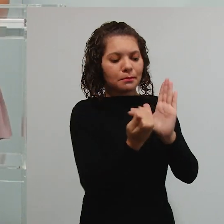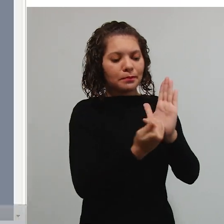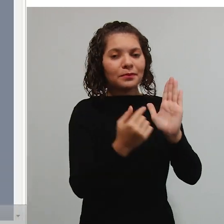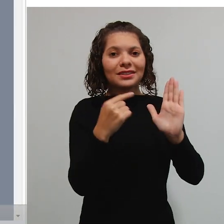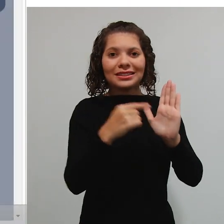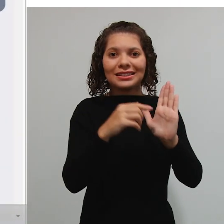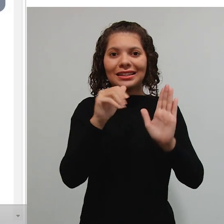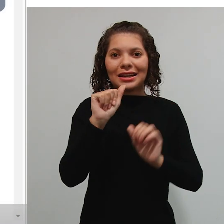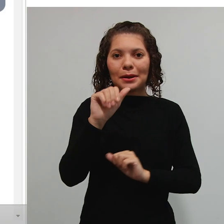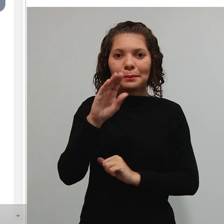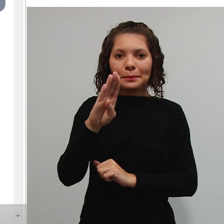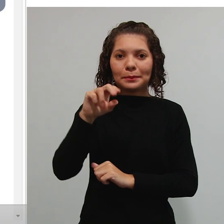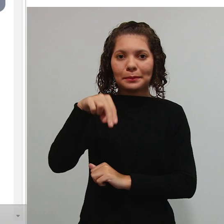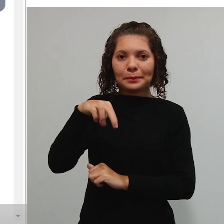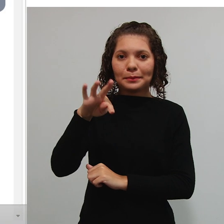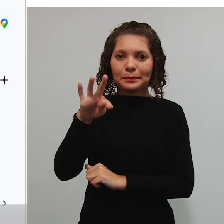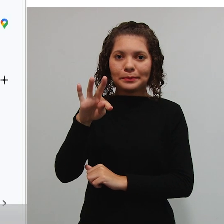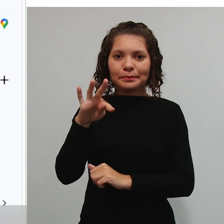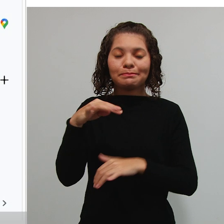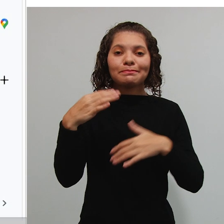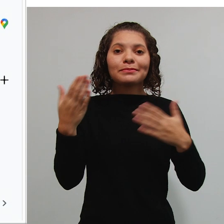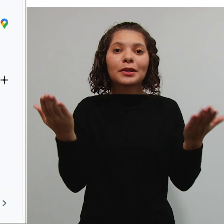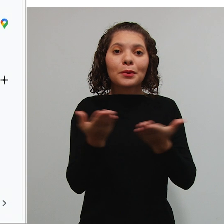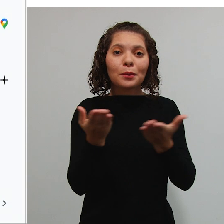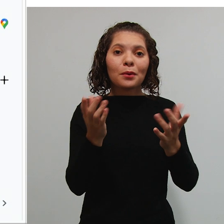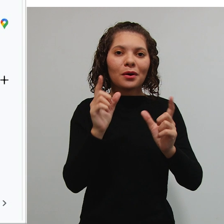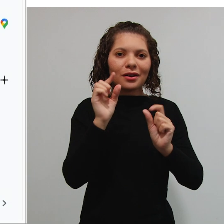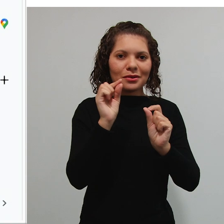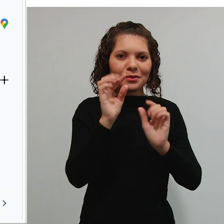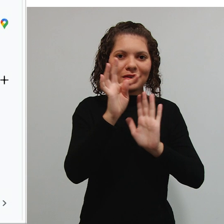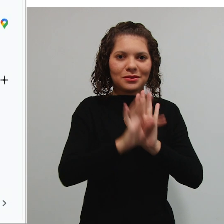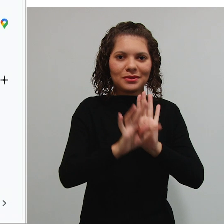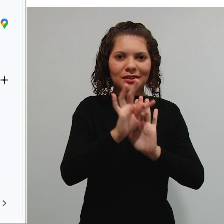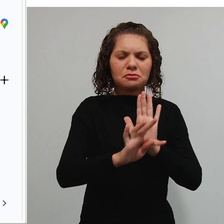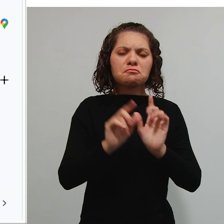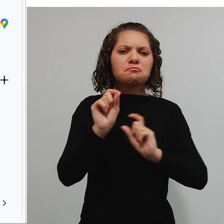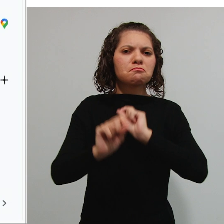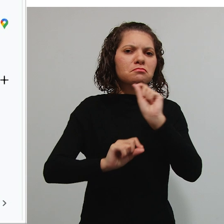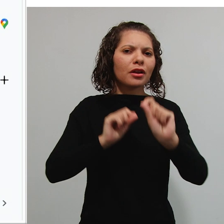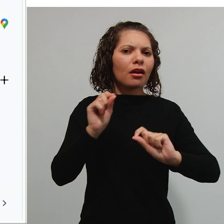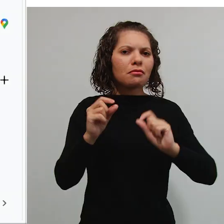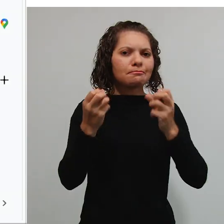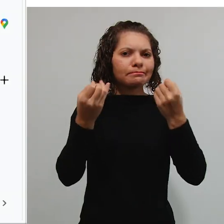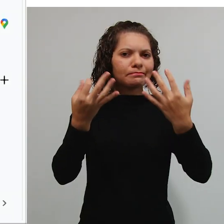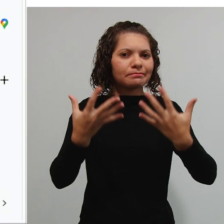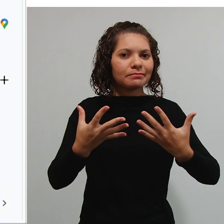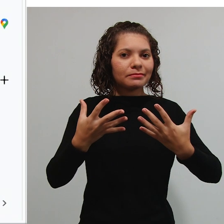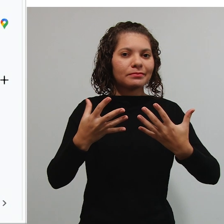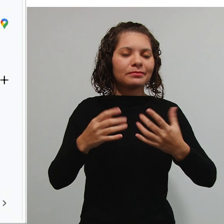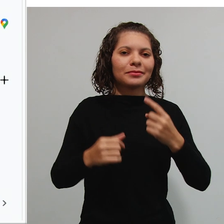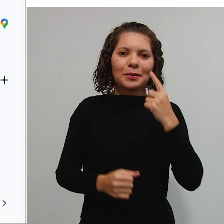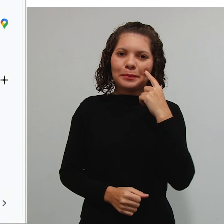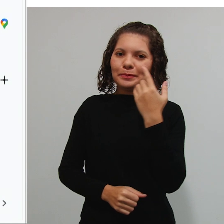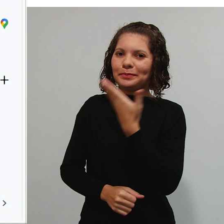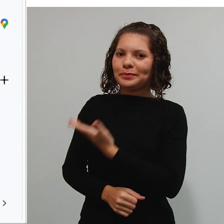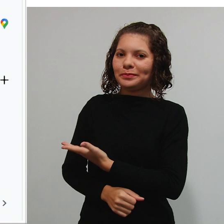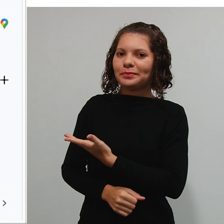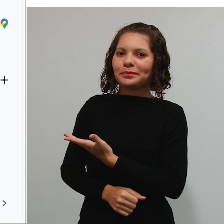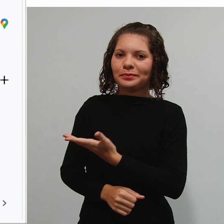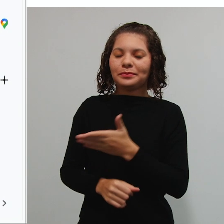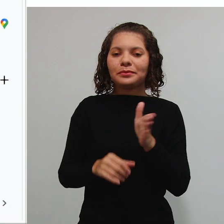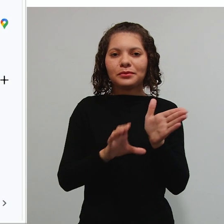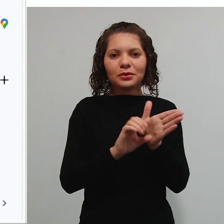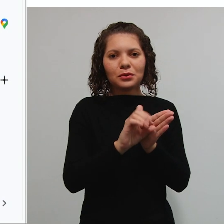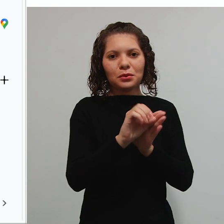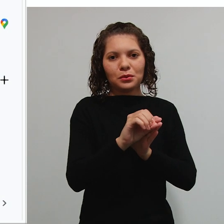ABNT. Bom, e aí a gente vai lá para o teor do texto. O que tem o teor do texto? Primeiro eu vou trabalhar aqui no Google